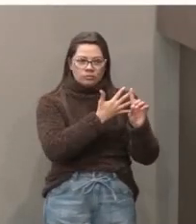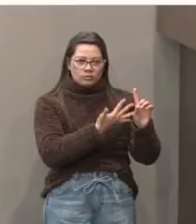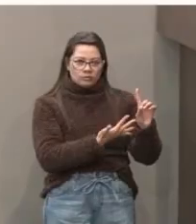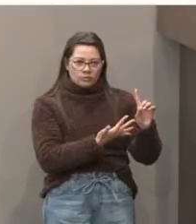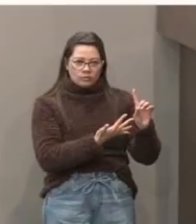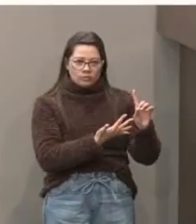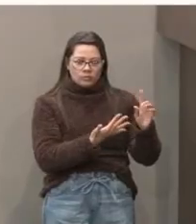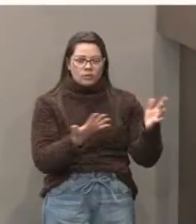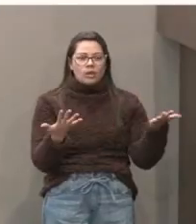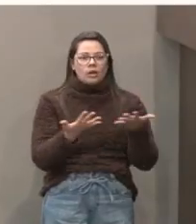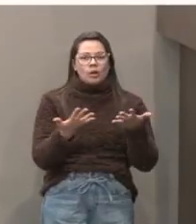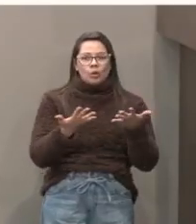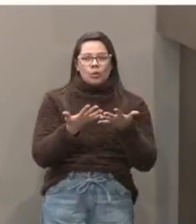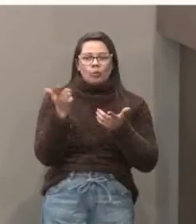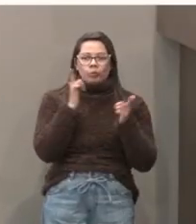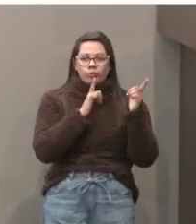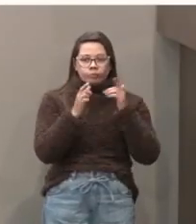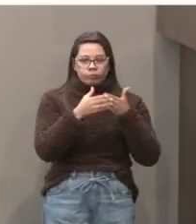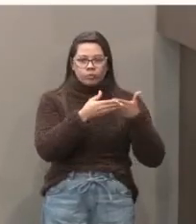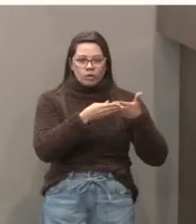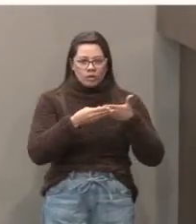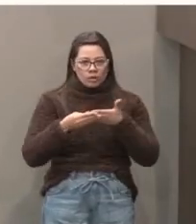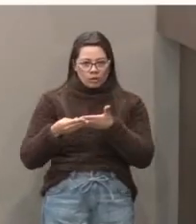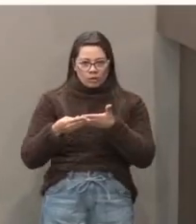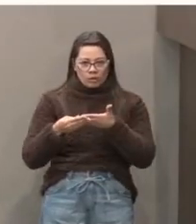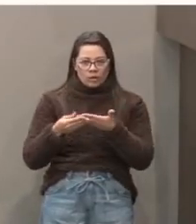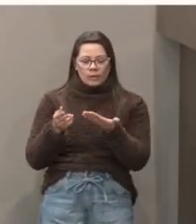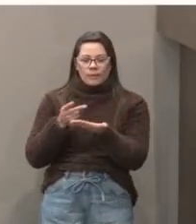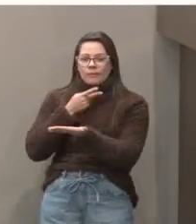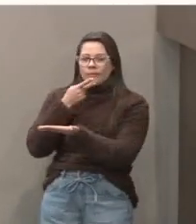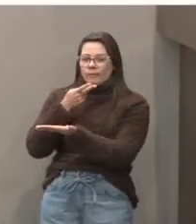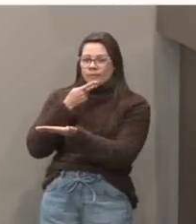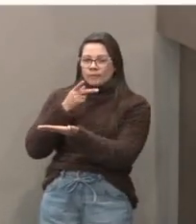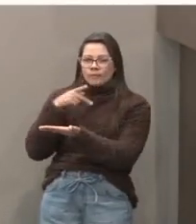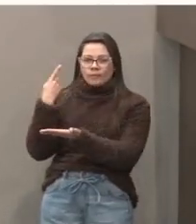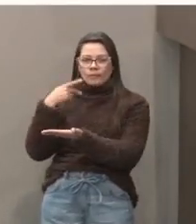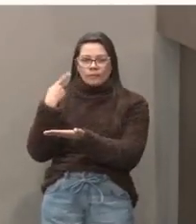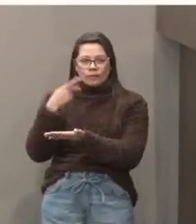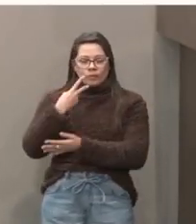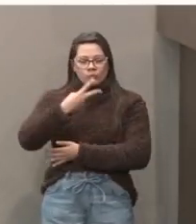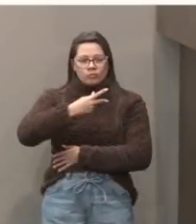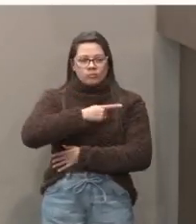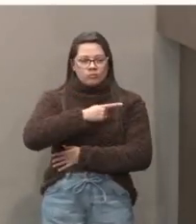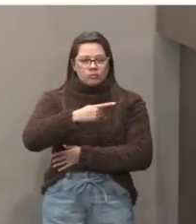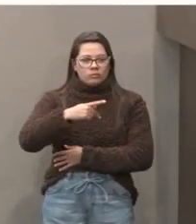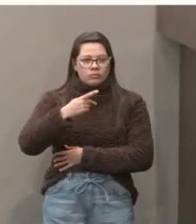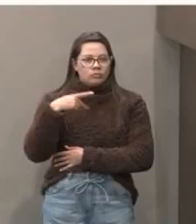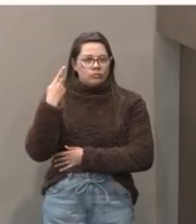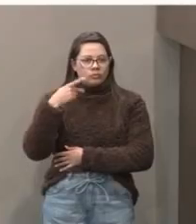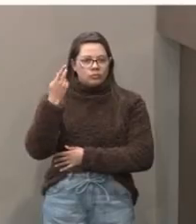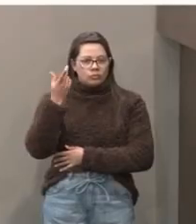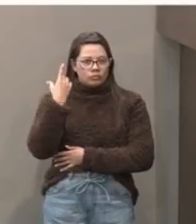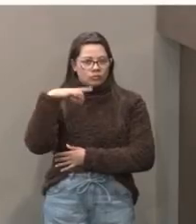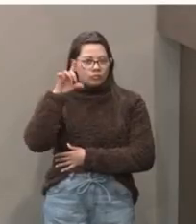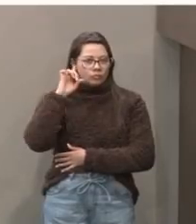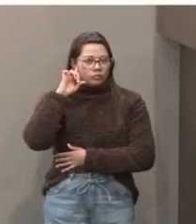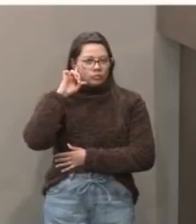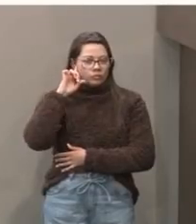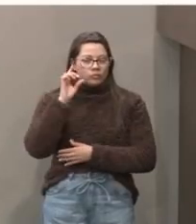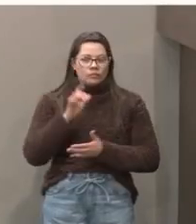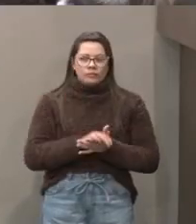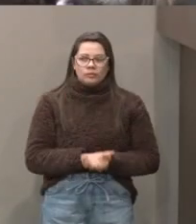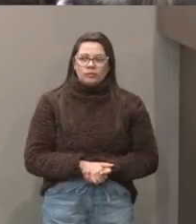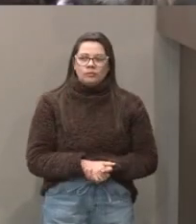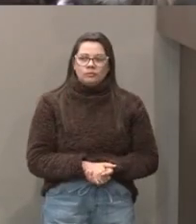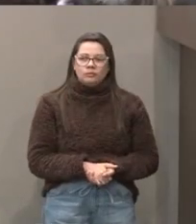homenageados. Agora, para conduzir a solenidade, passamos a palavra ao vice-presidente da Câmara, vereador Edson